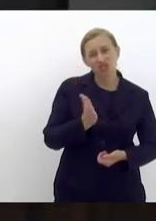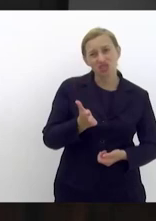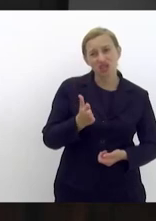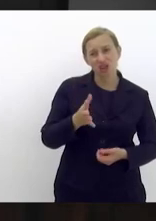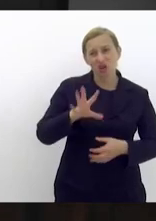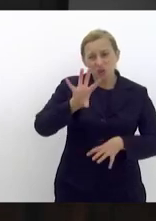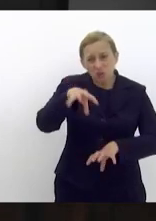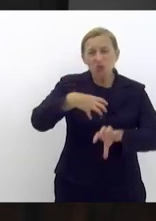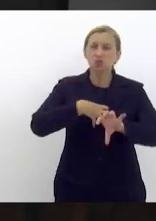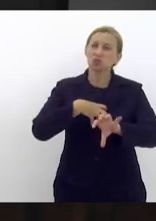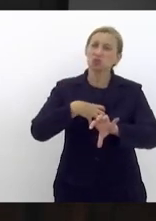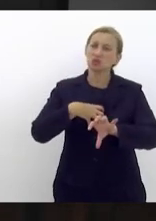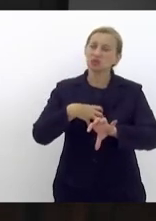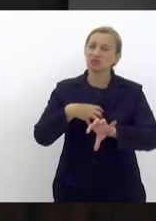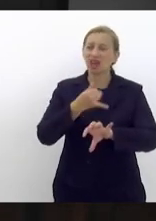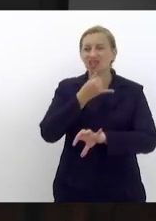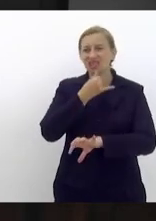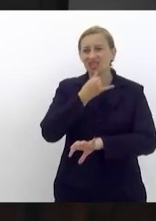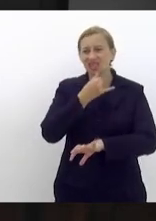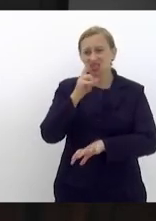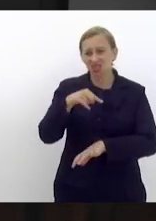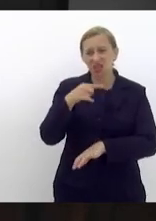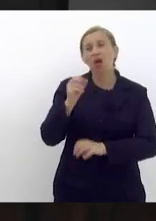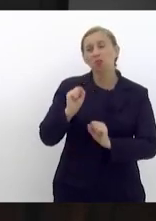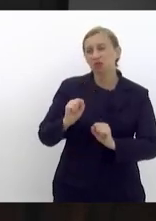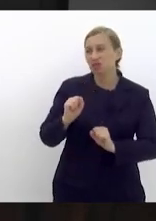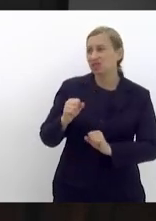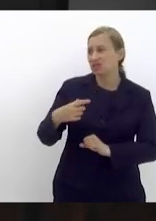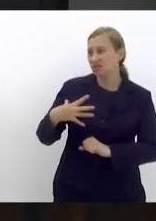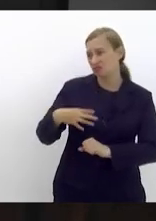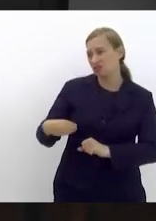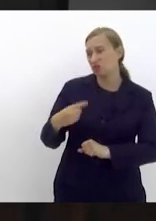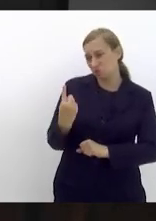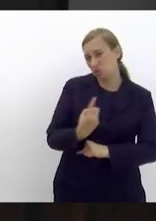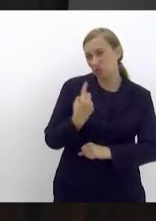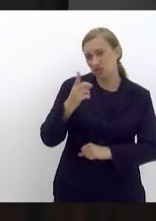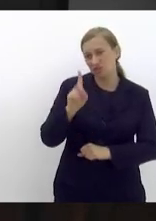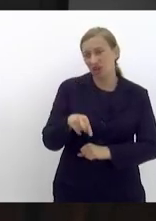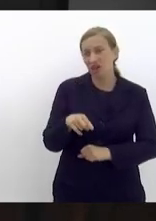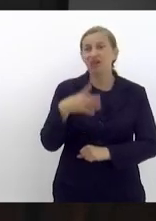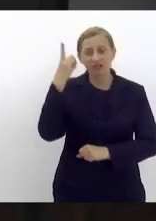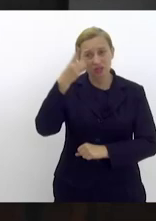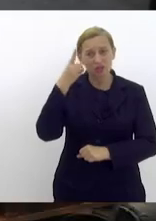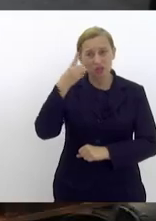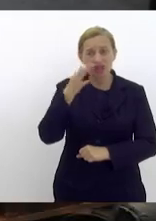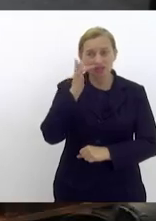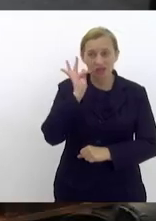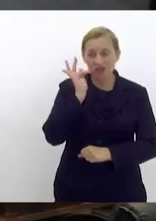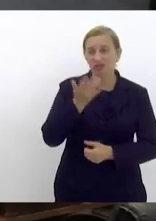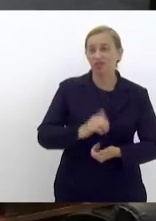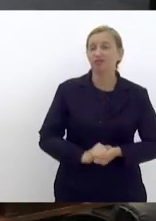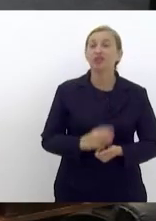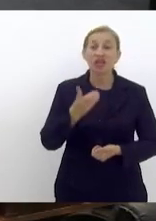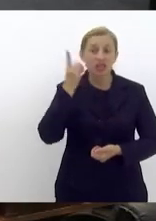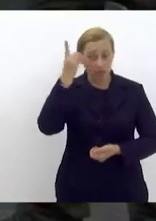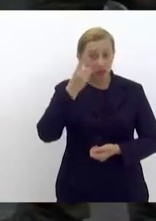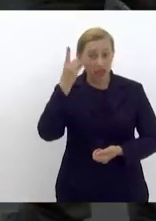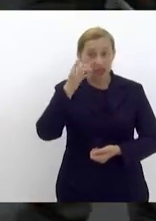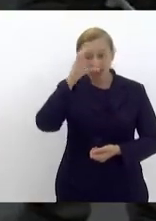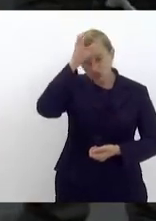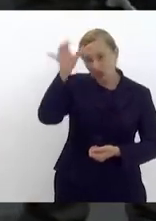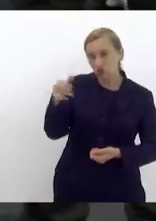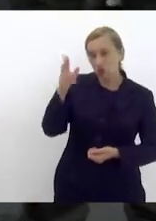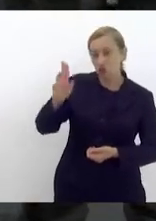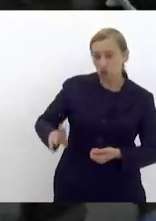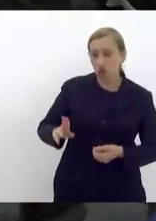coloca no lugar do outro, né? Dá um nó na garganta, podia ser nossos filhos, né? Deputado Flávio Serafim. Deputada Tia Ju, em primeiro